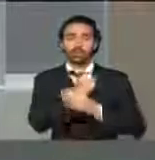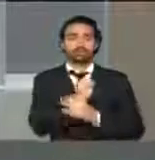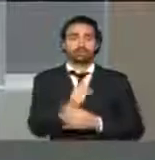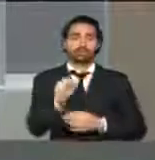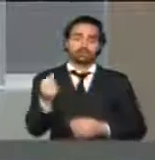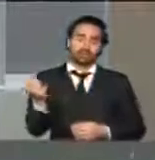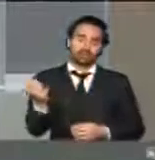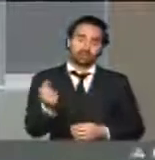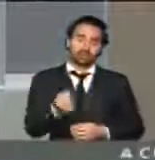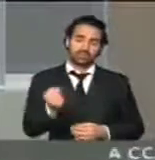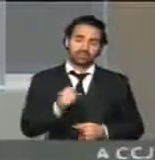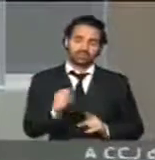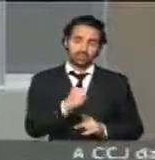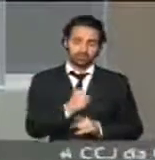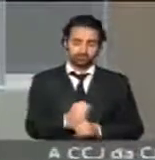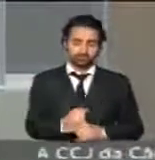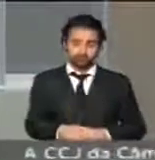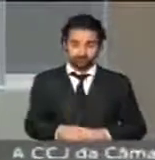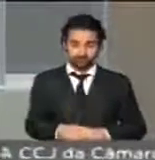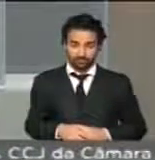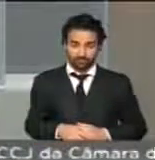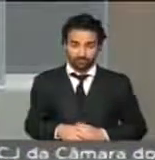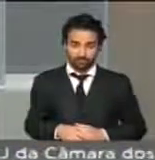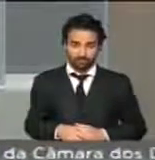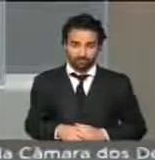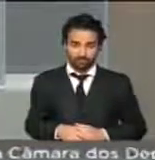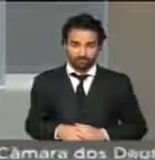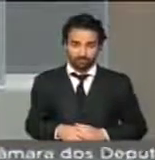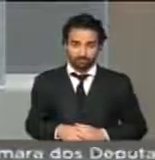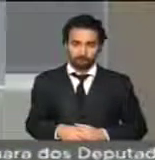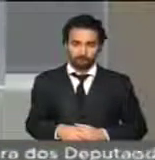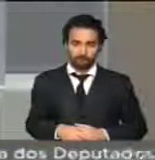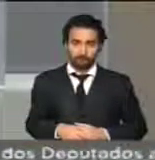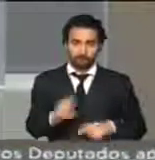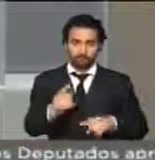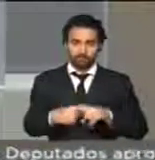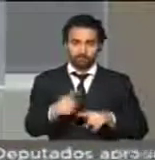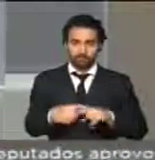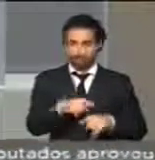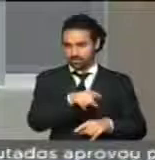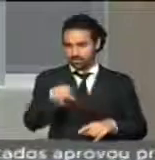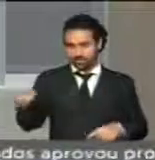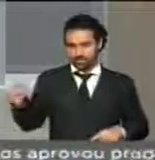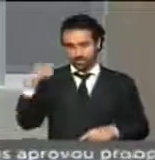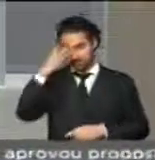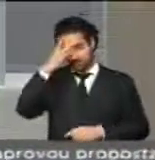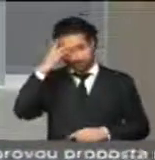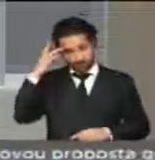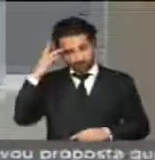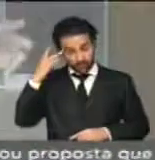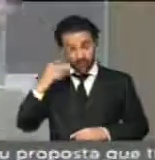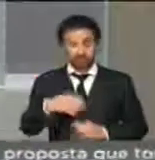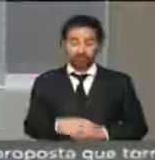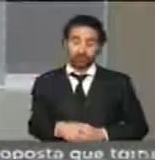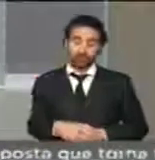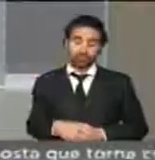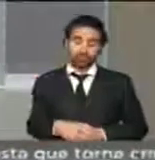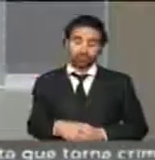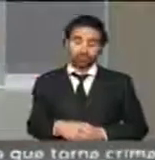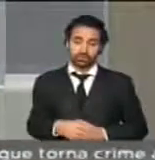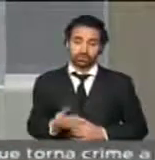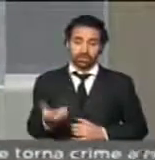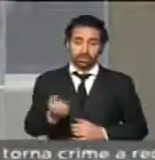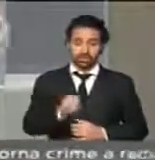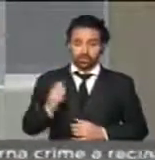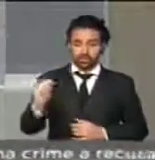previdência social. Porque aquelas pessoas que são beneficiados